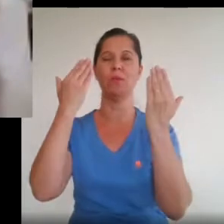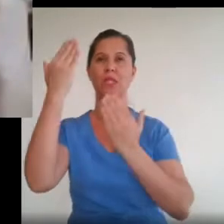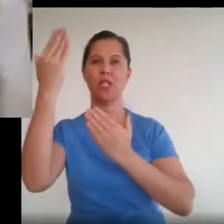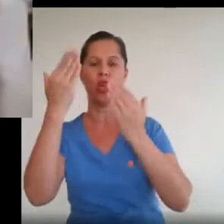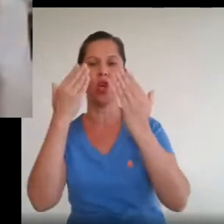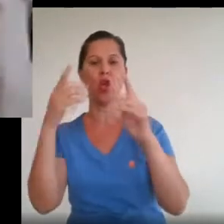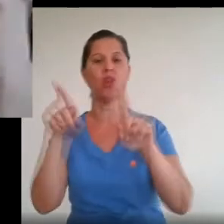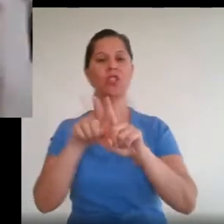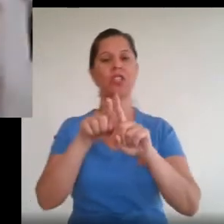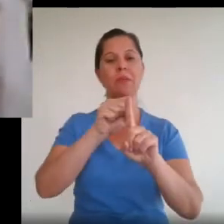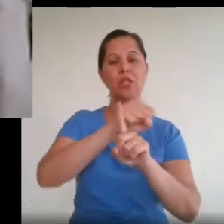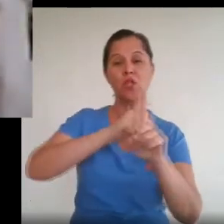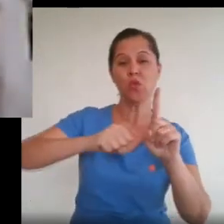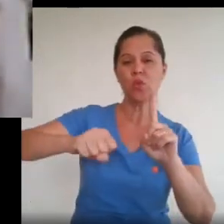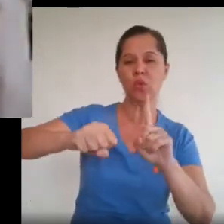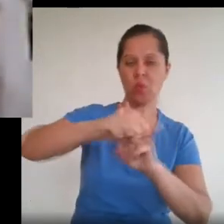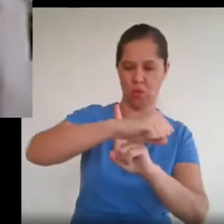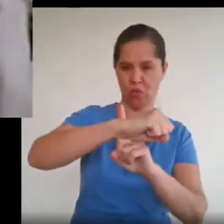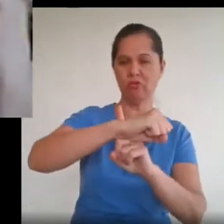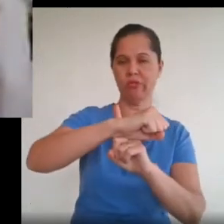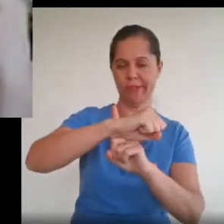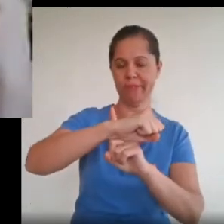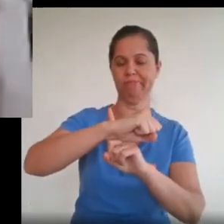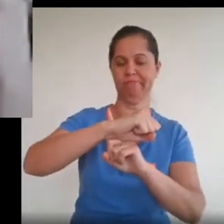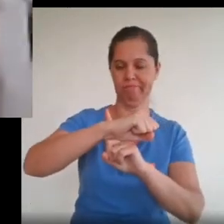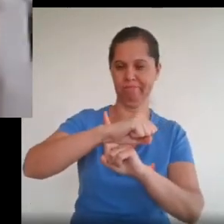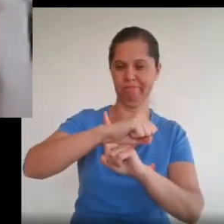das grandes